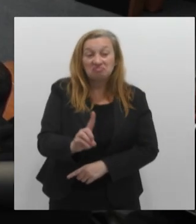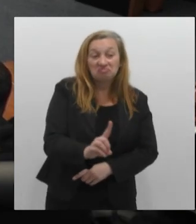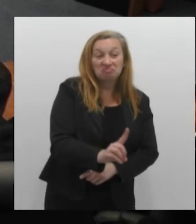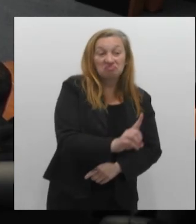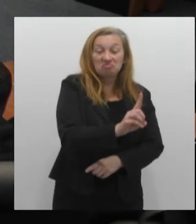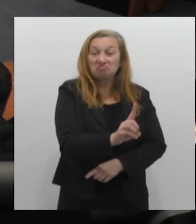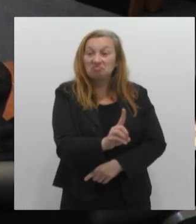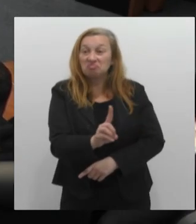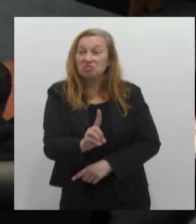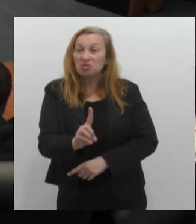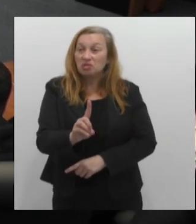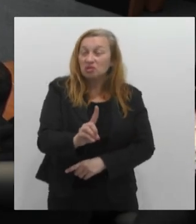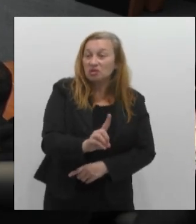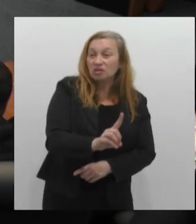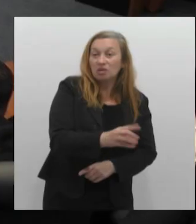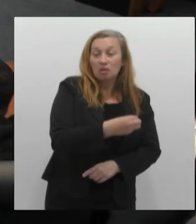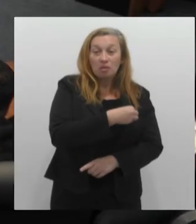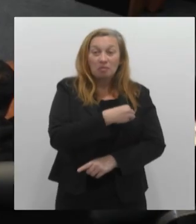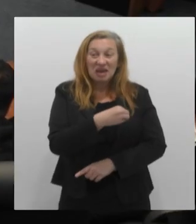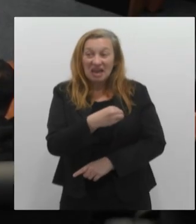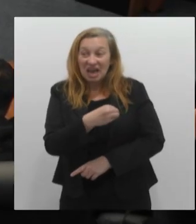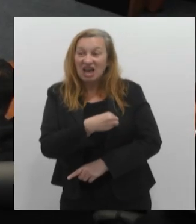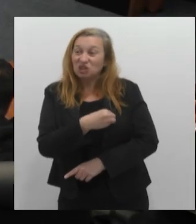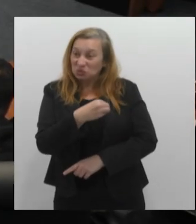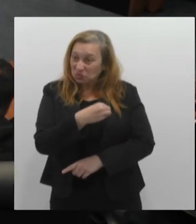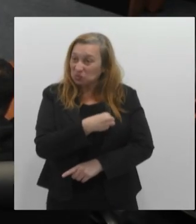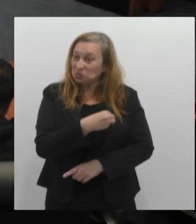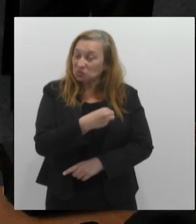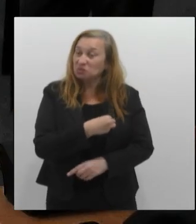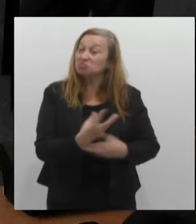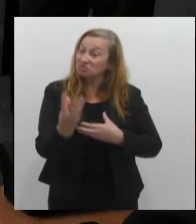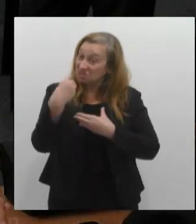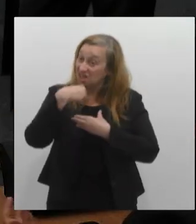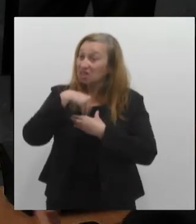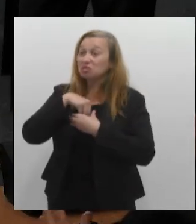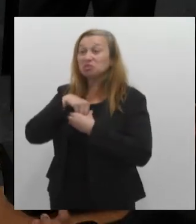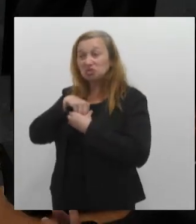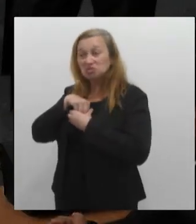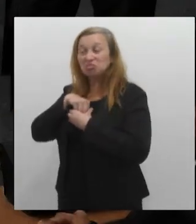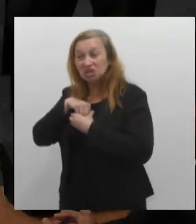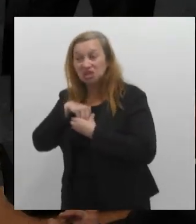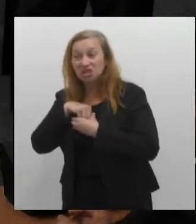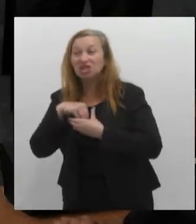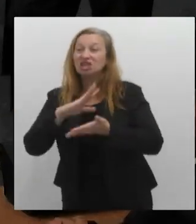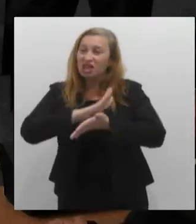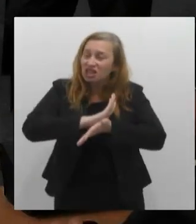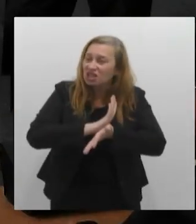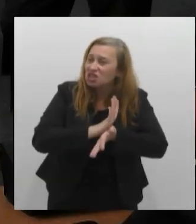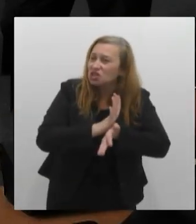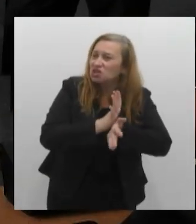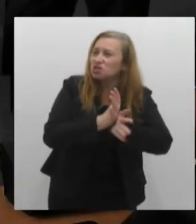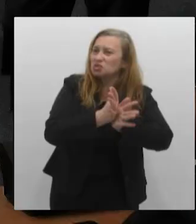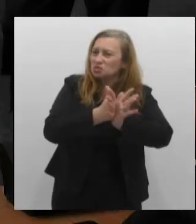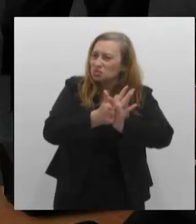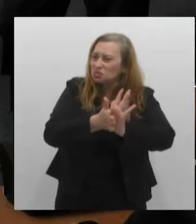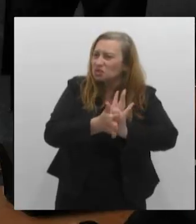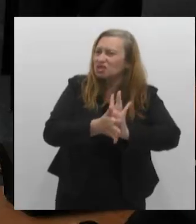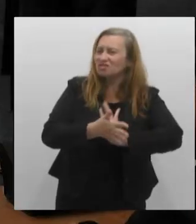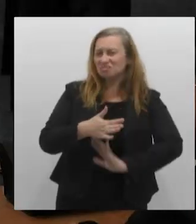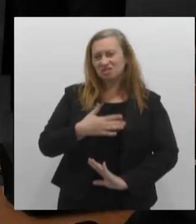Eu sei que vocês conhecem a banda Dom. Não tem estrada já, vai. E o pecado devastou o